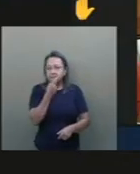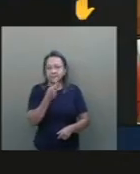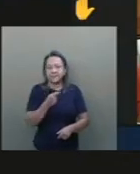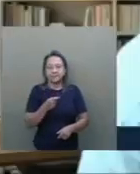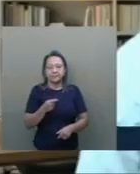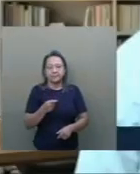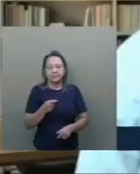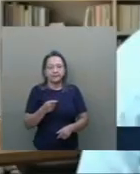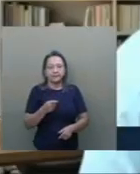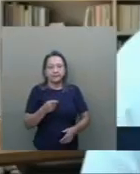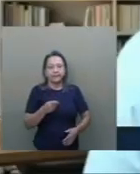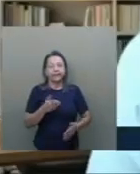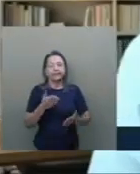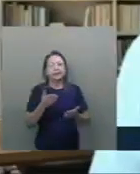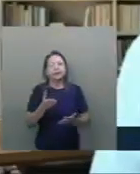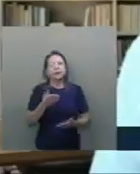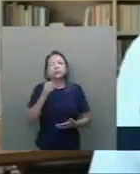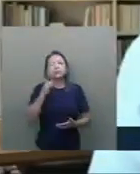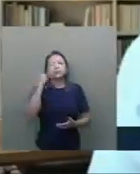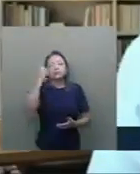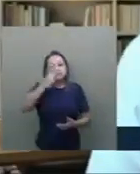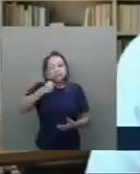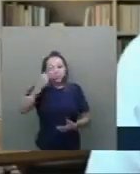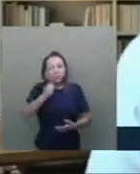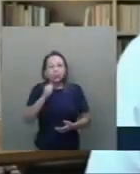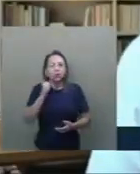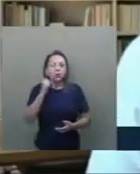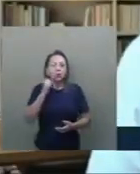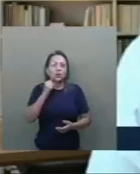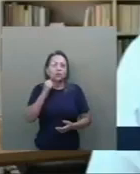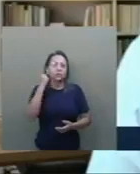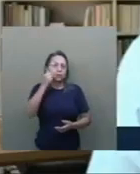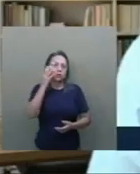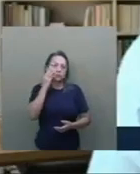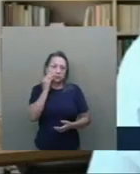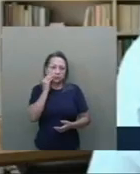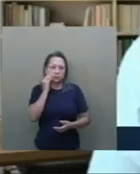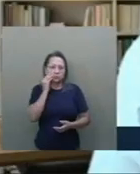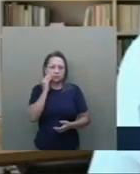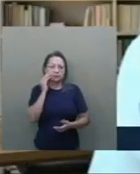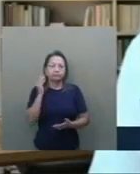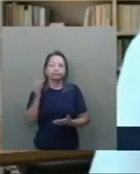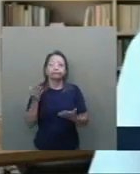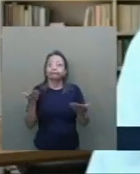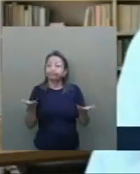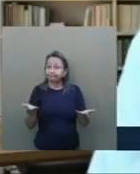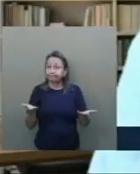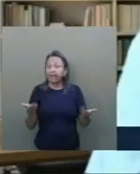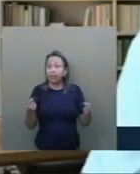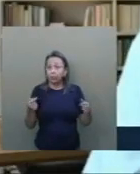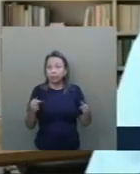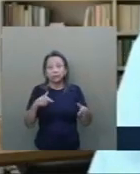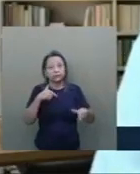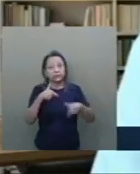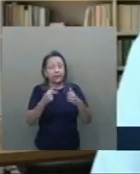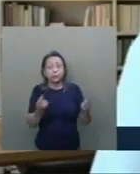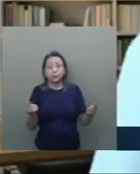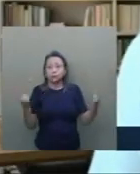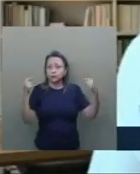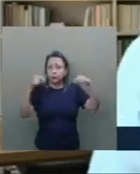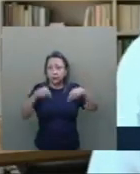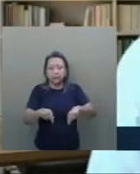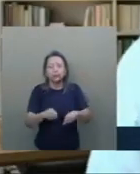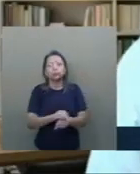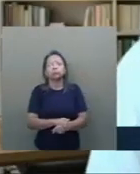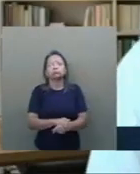Senador Isalci Lucas, do retorno aos trabalhos, após o